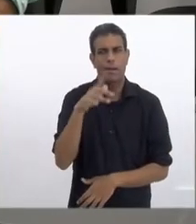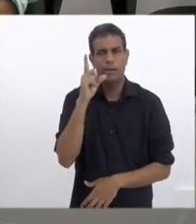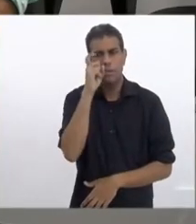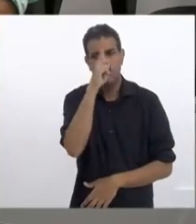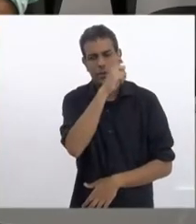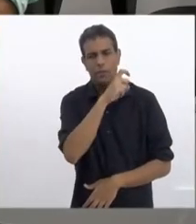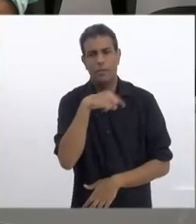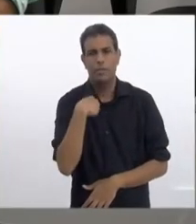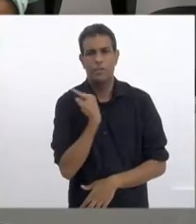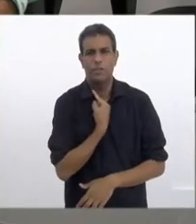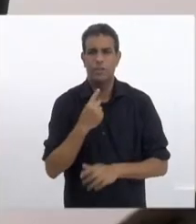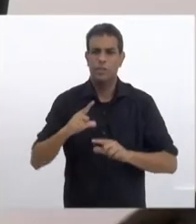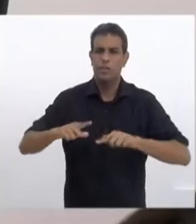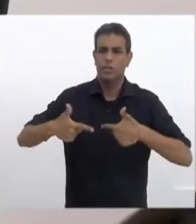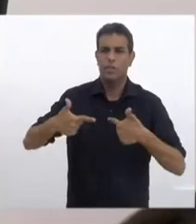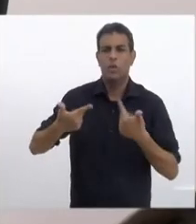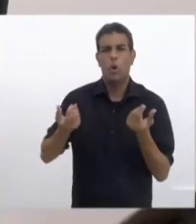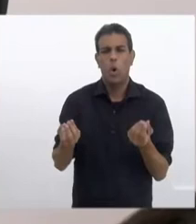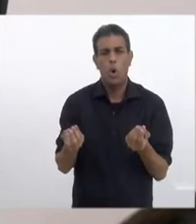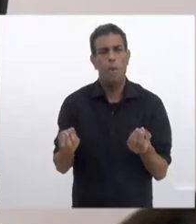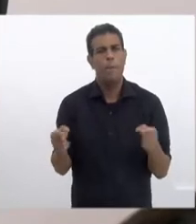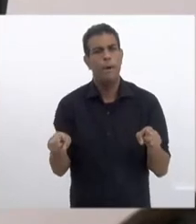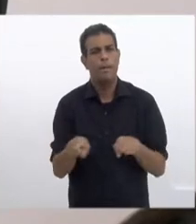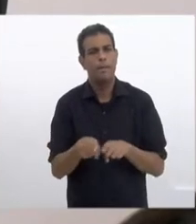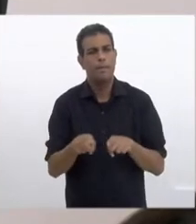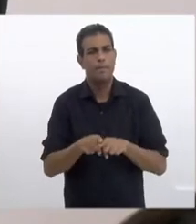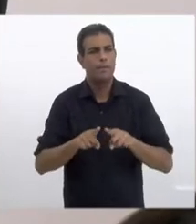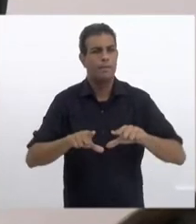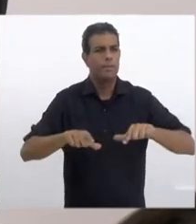Covid-19 também que a gente enfrentou aí e tem passado